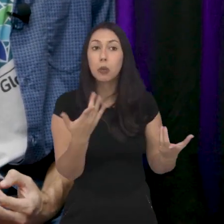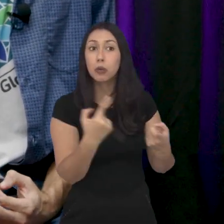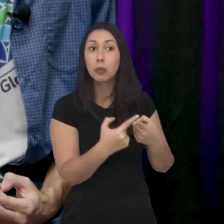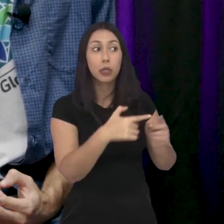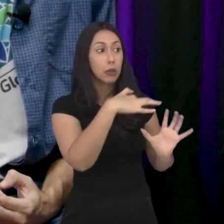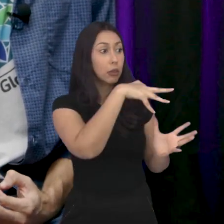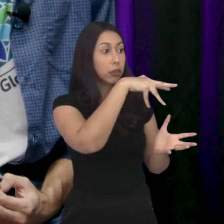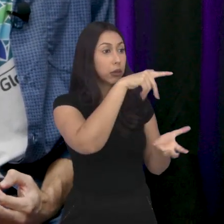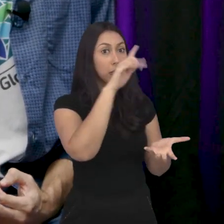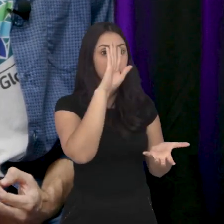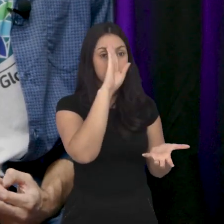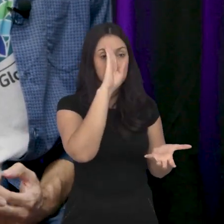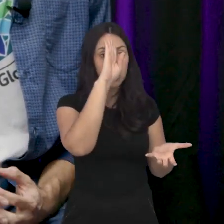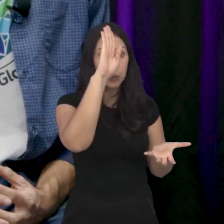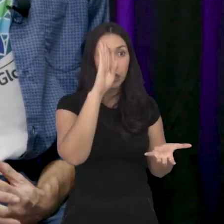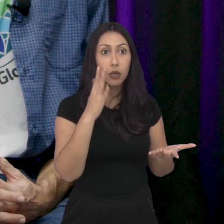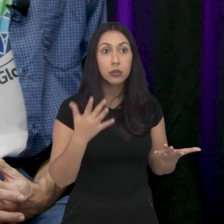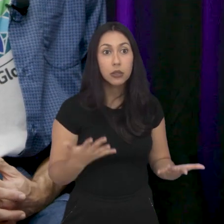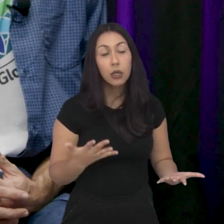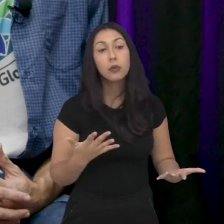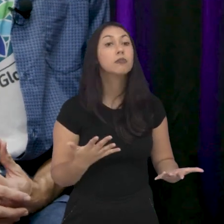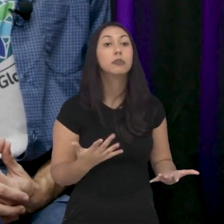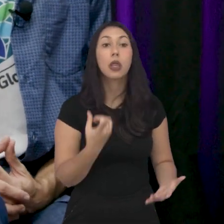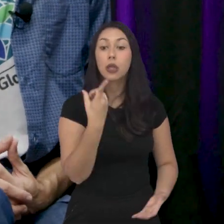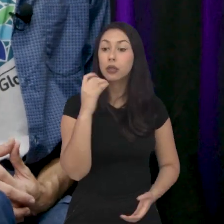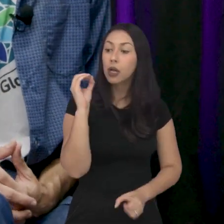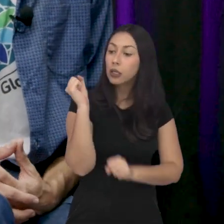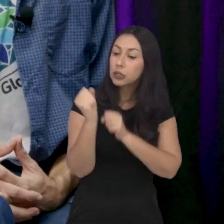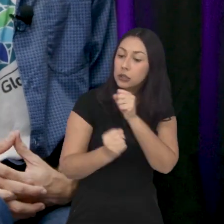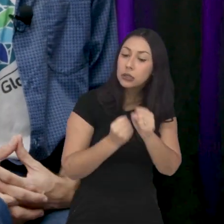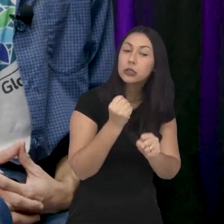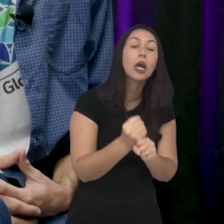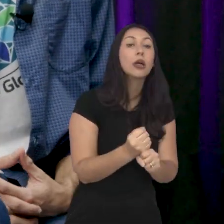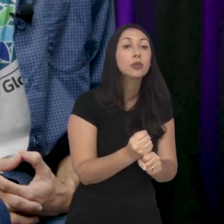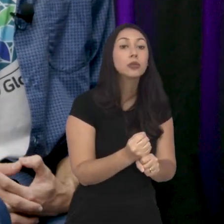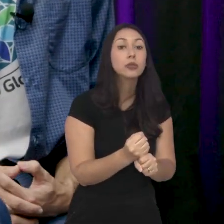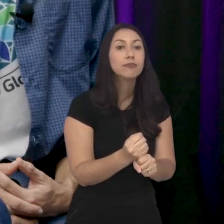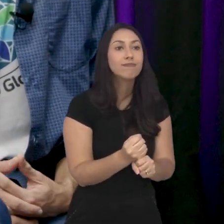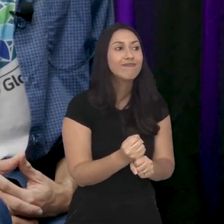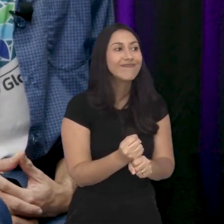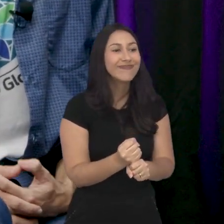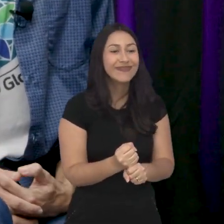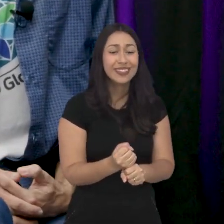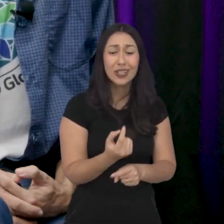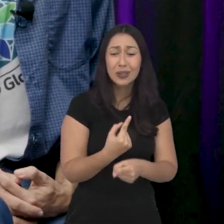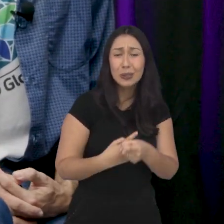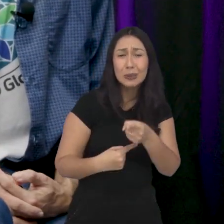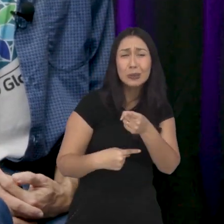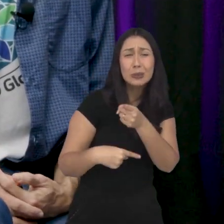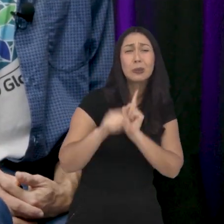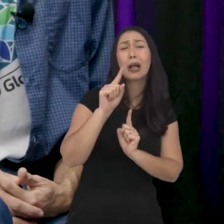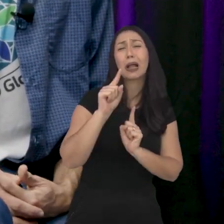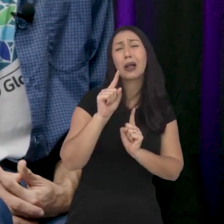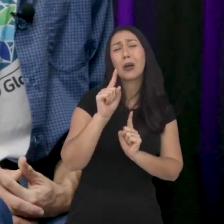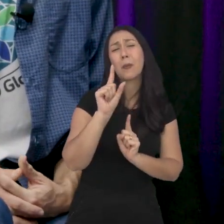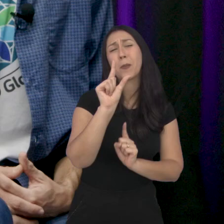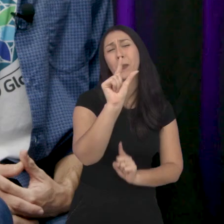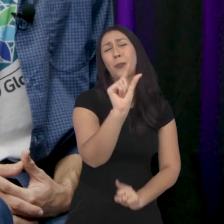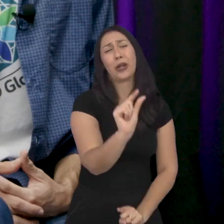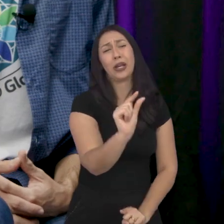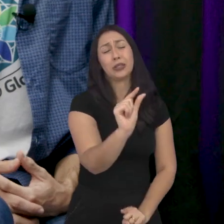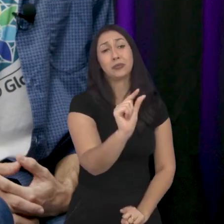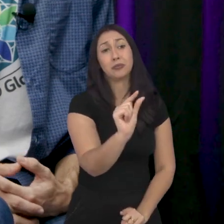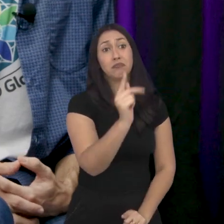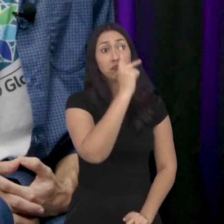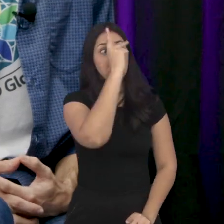principal coisa da geografia, né? E nesses 10 anos eu não vi uma grande evolução na mudança